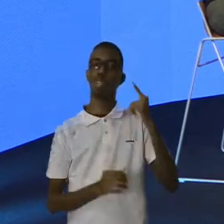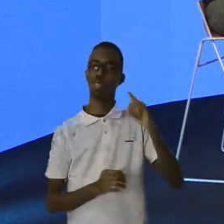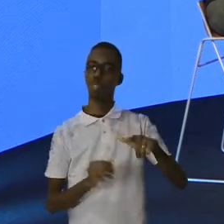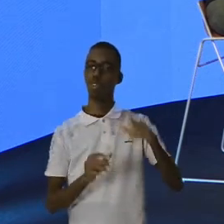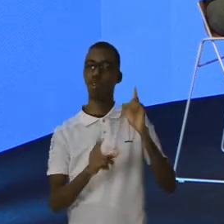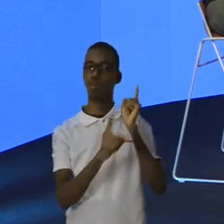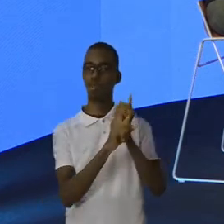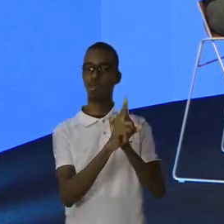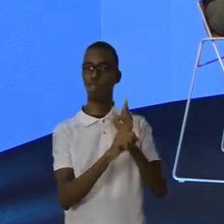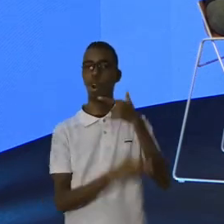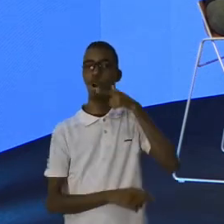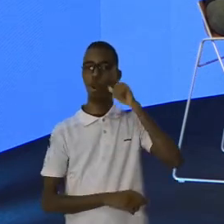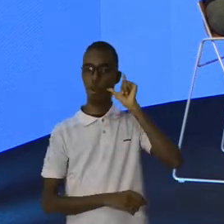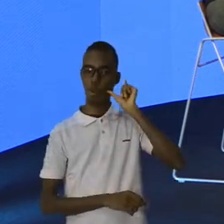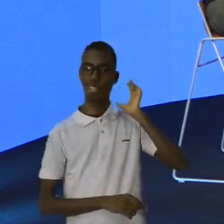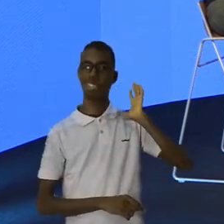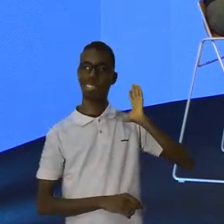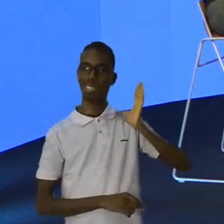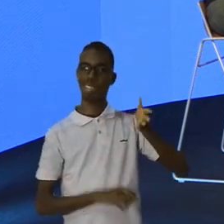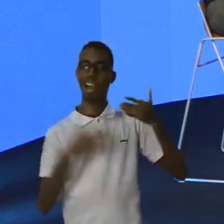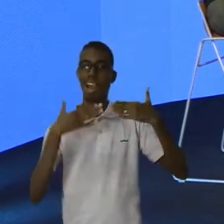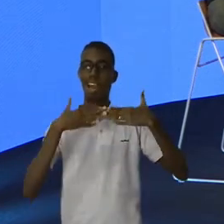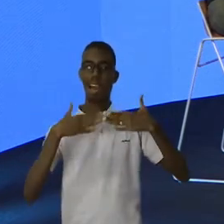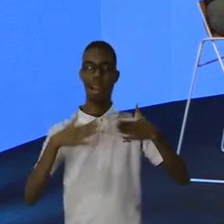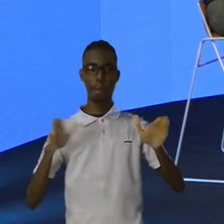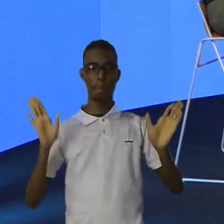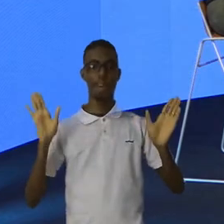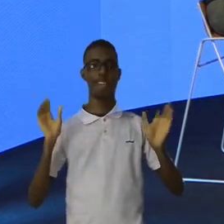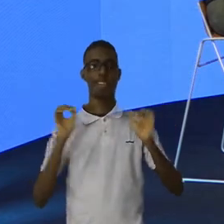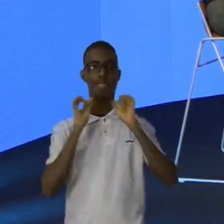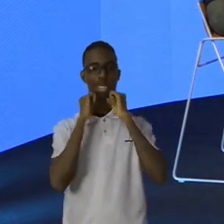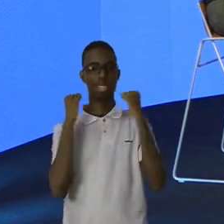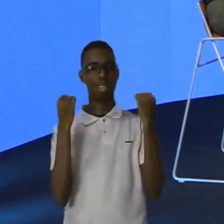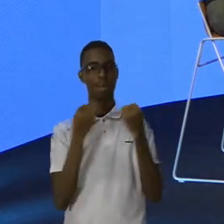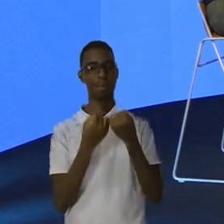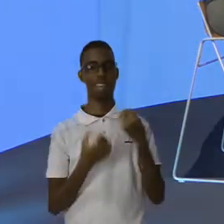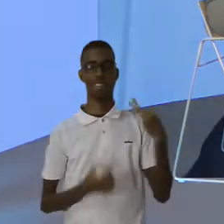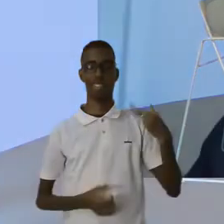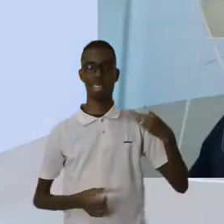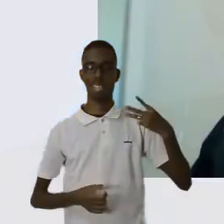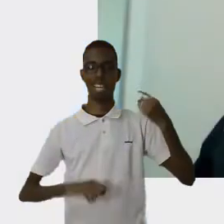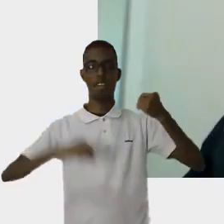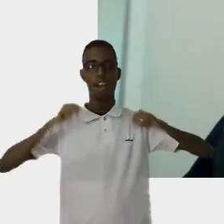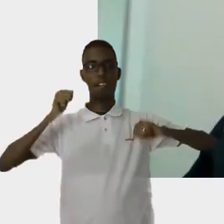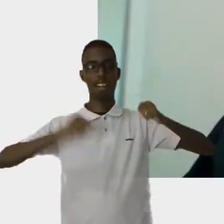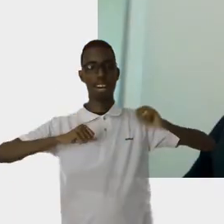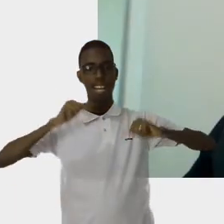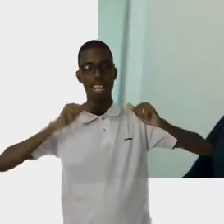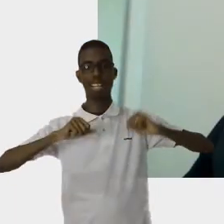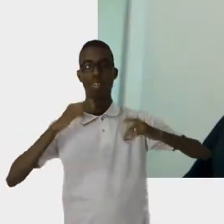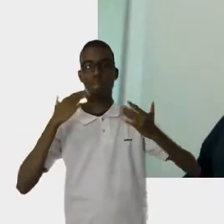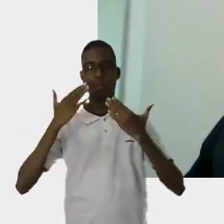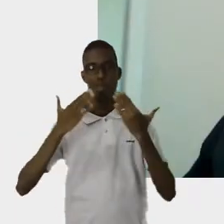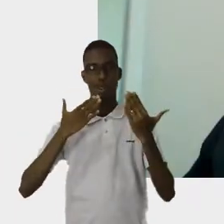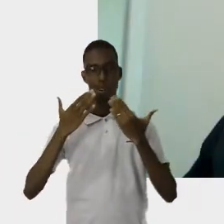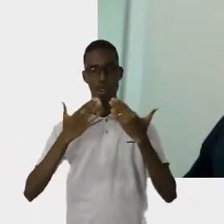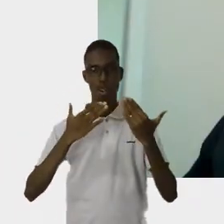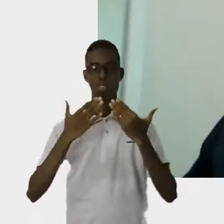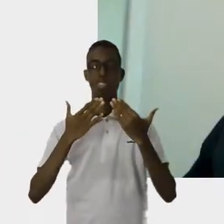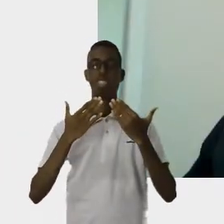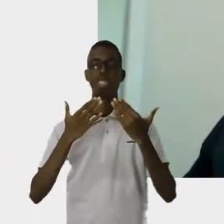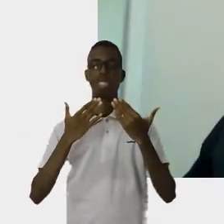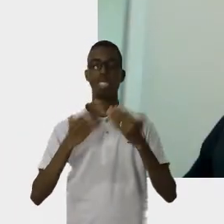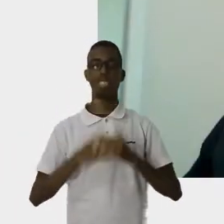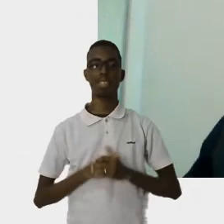na abertura desse terceiro seminário de avaliação psicológica, promovido pelo Conselho Regional de Psicologia, no